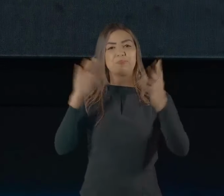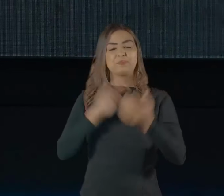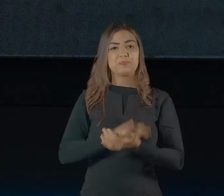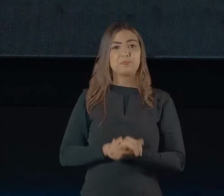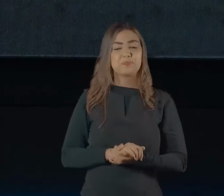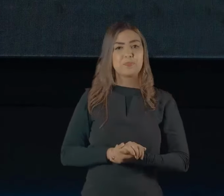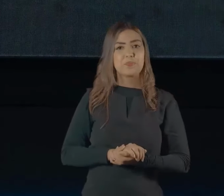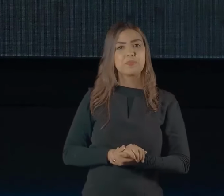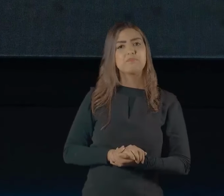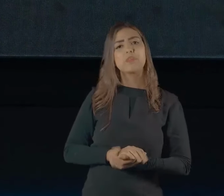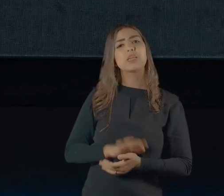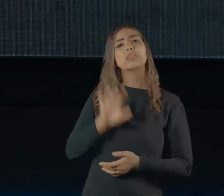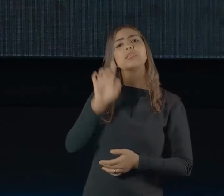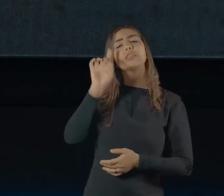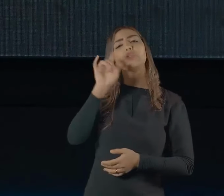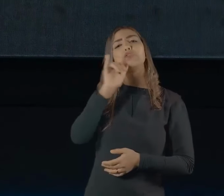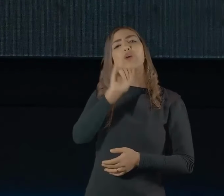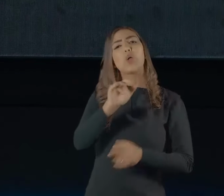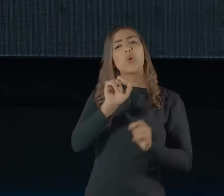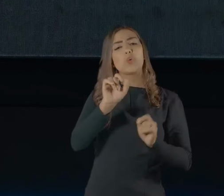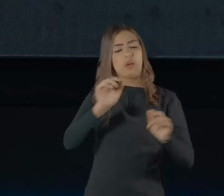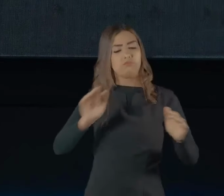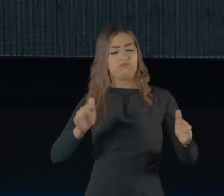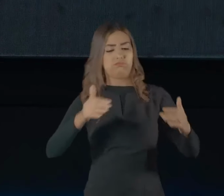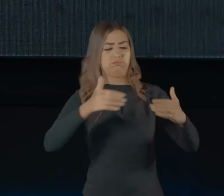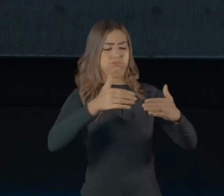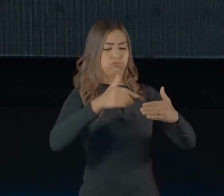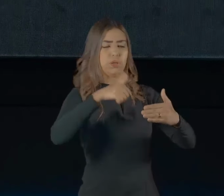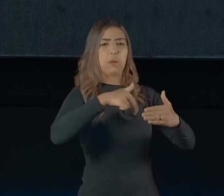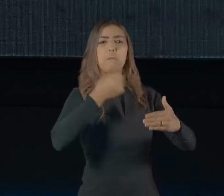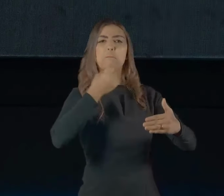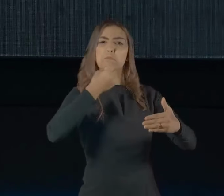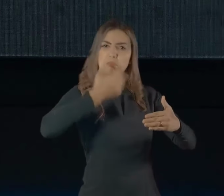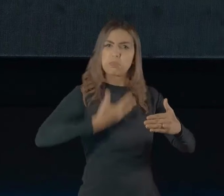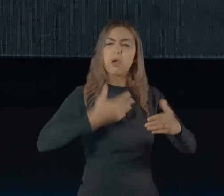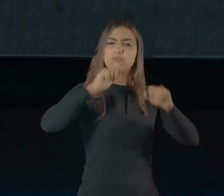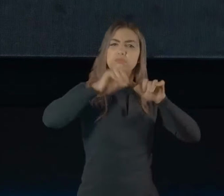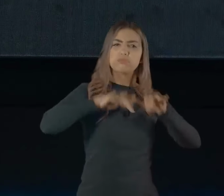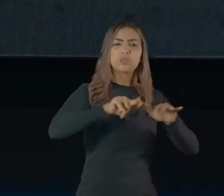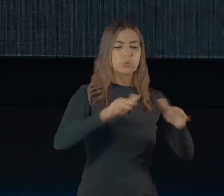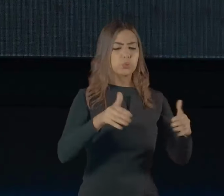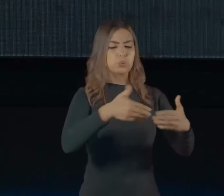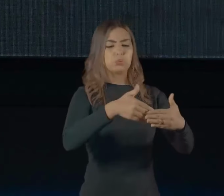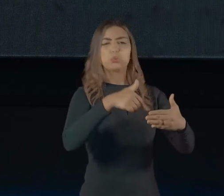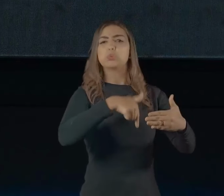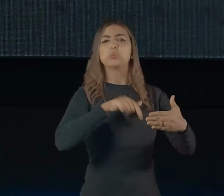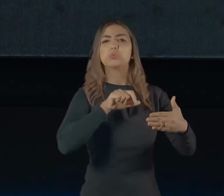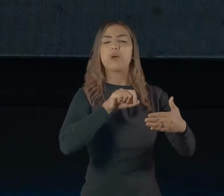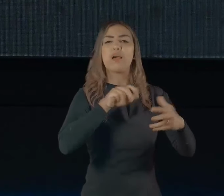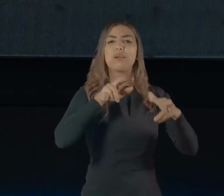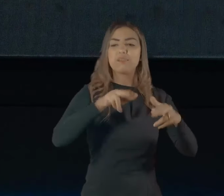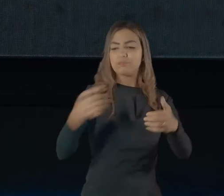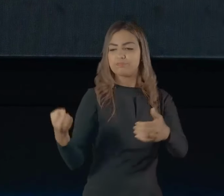Quando ele fala, bendito o teu cesto e a tua amassadeira, ele está falando, bendito os instrumentos do teu trabalho.